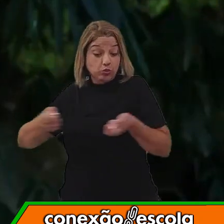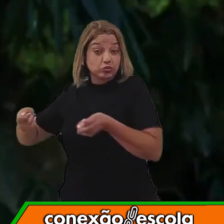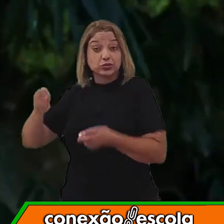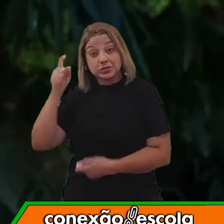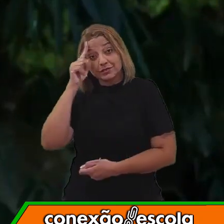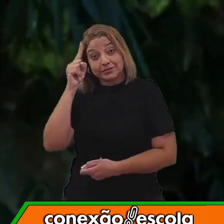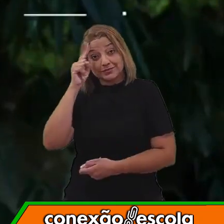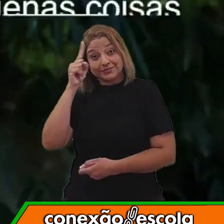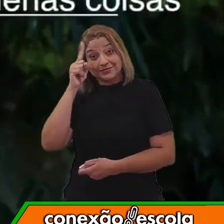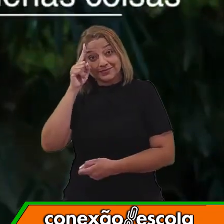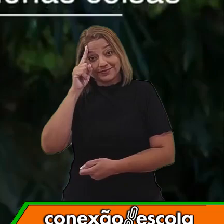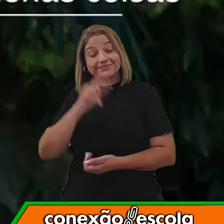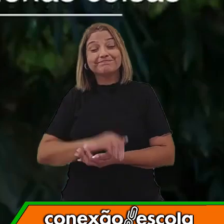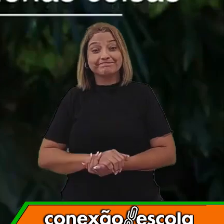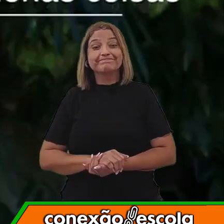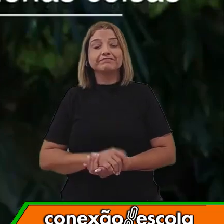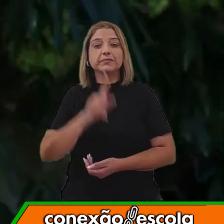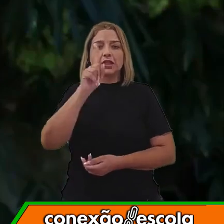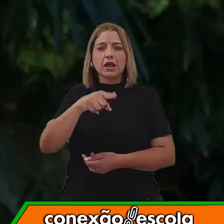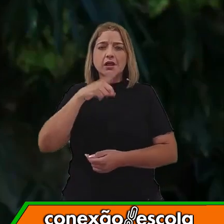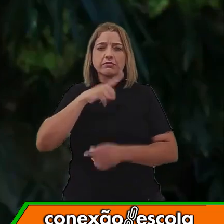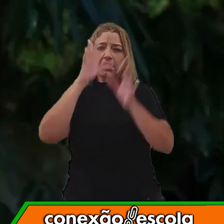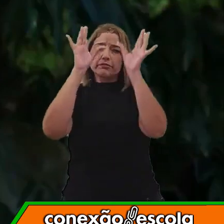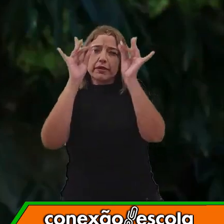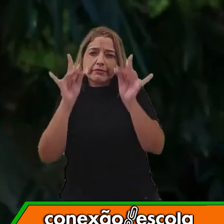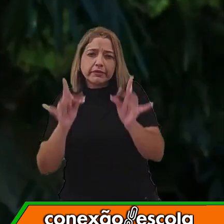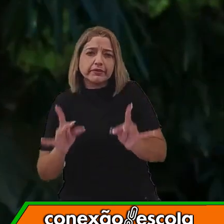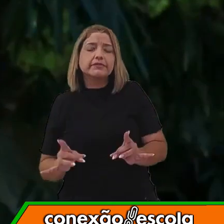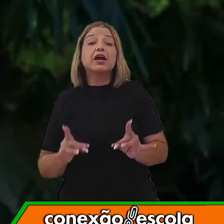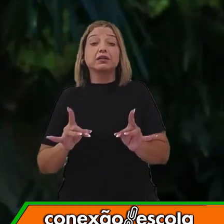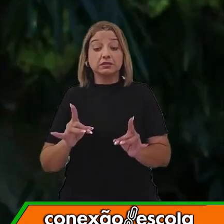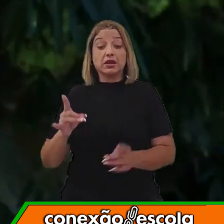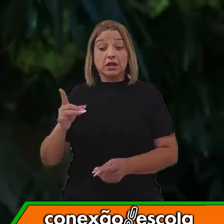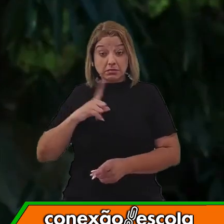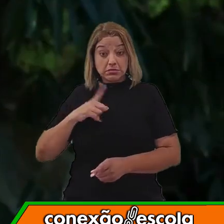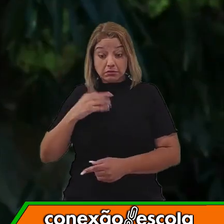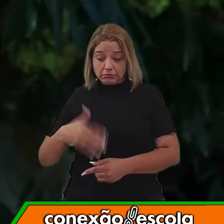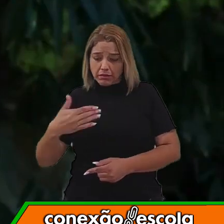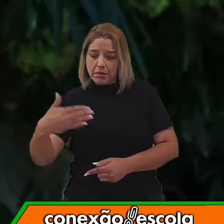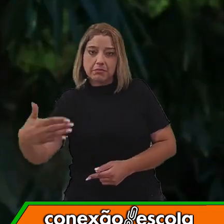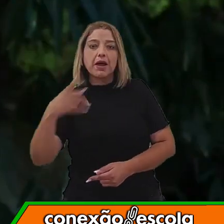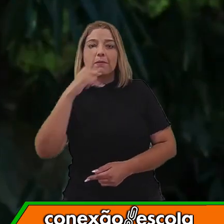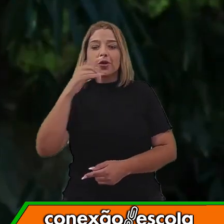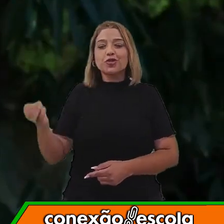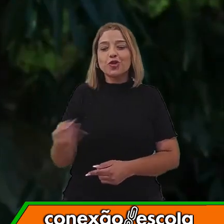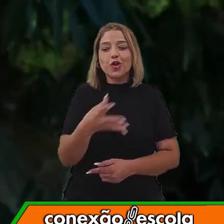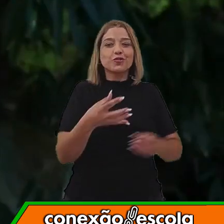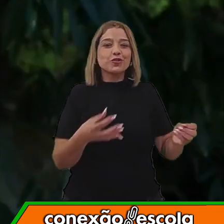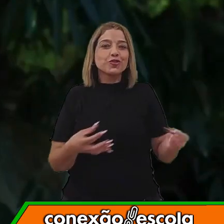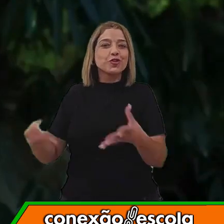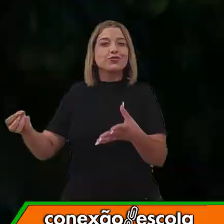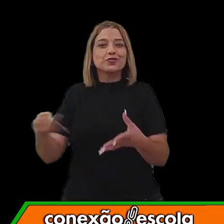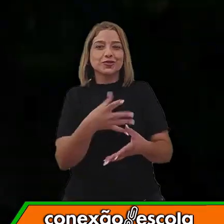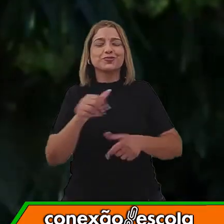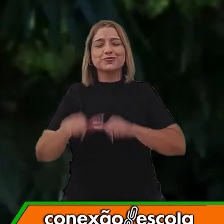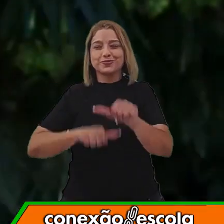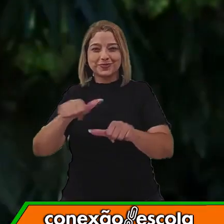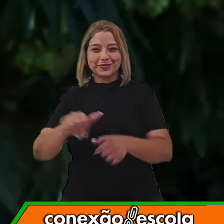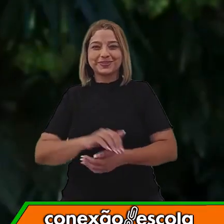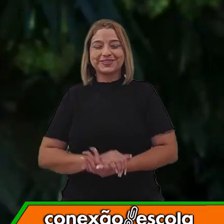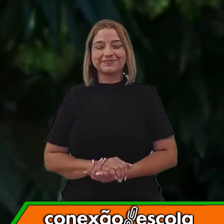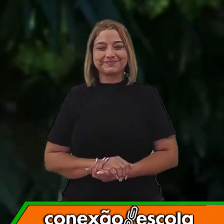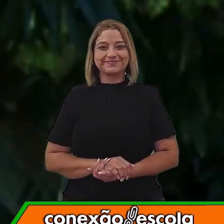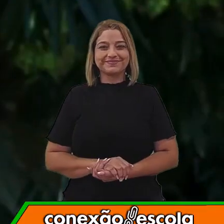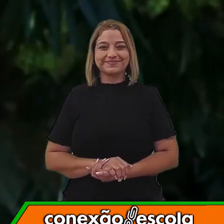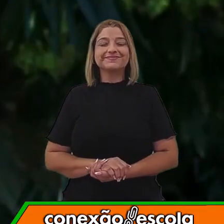semana inteira. As pequenas coisas e as rotineiras, que nunca são feitas da mesma maneira.